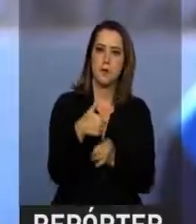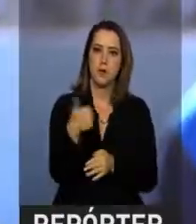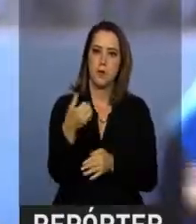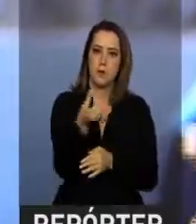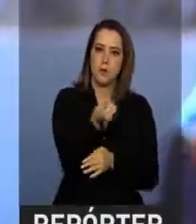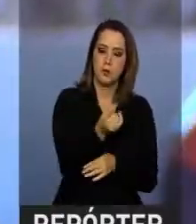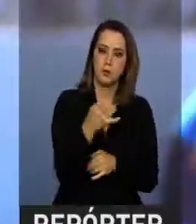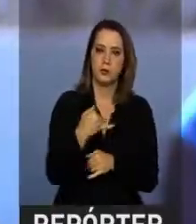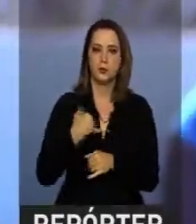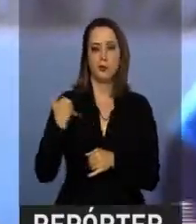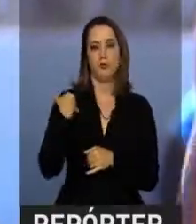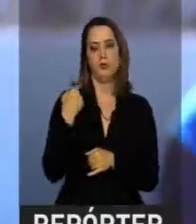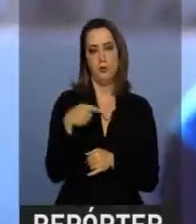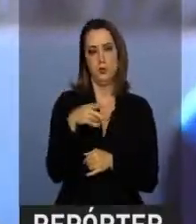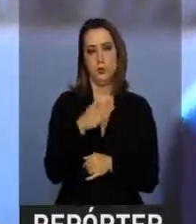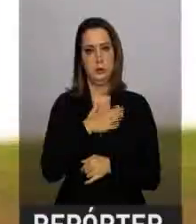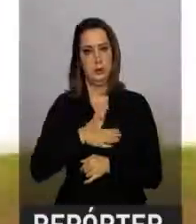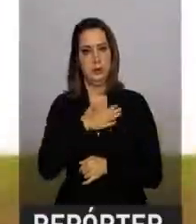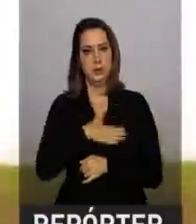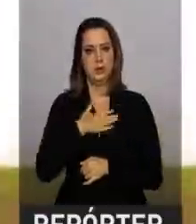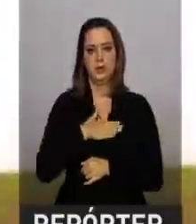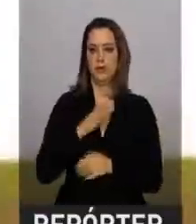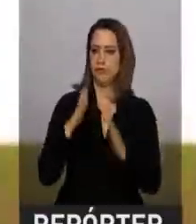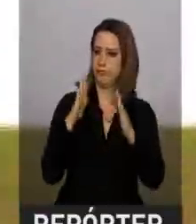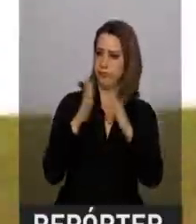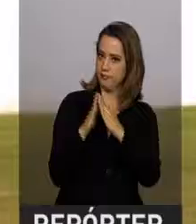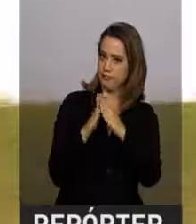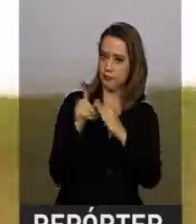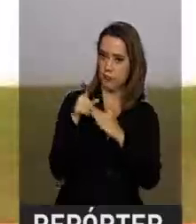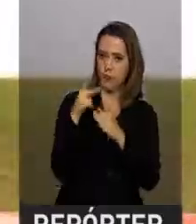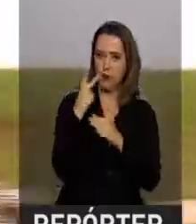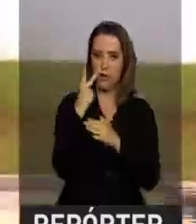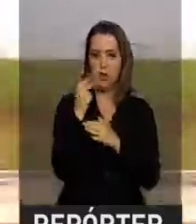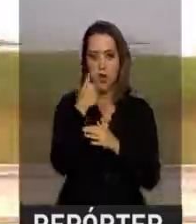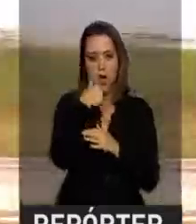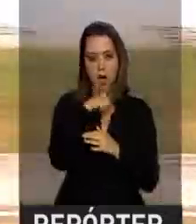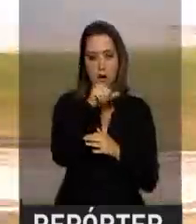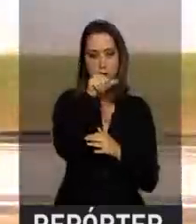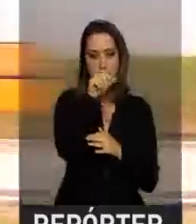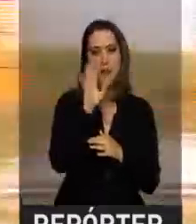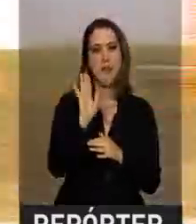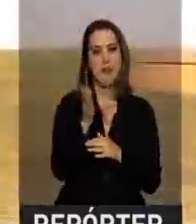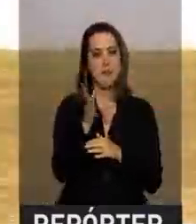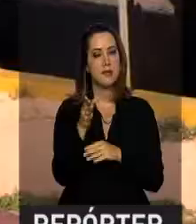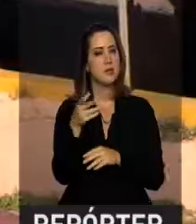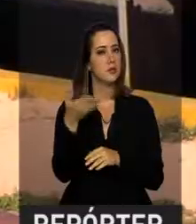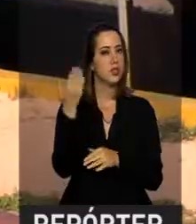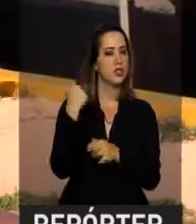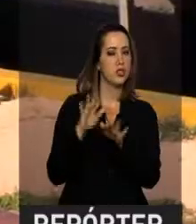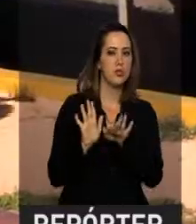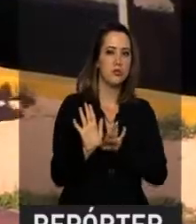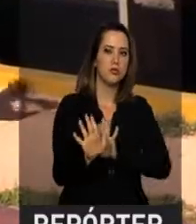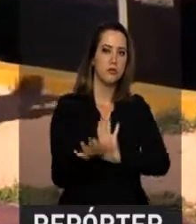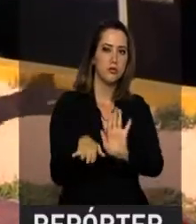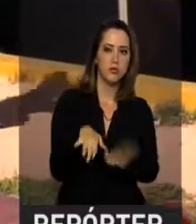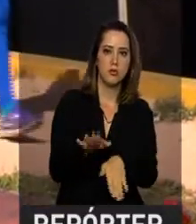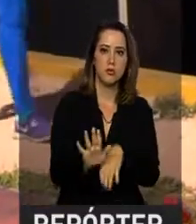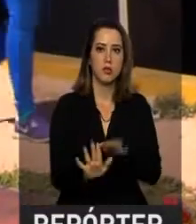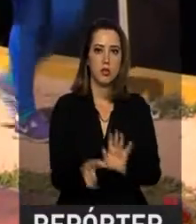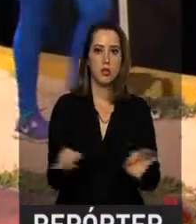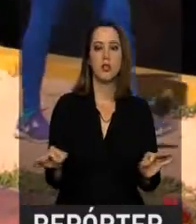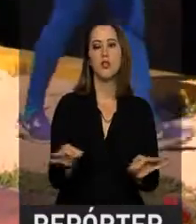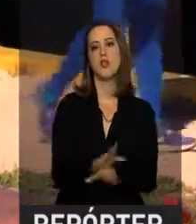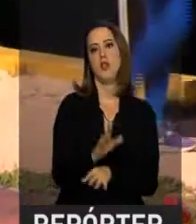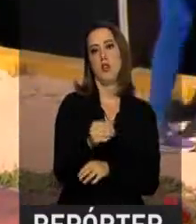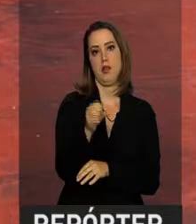anos o gosto pela marcha atlética veio de casa a mãe janete cena foi marcadora encerrou a carreira com o legado